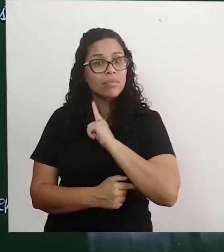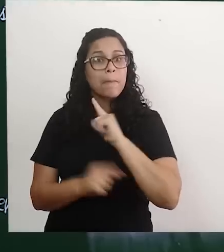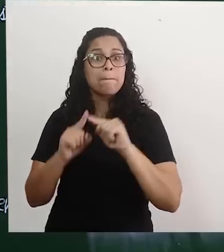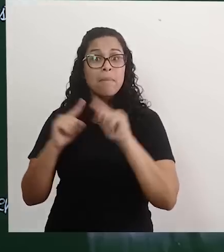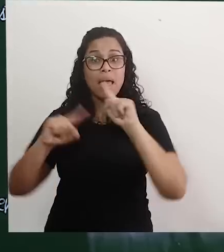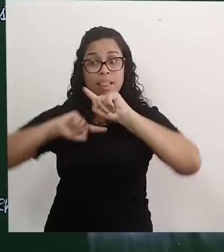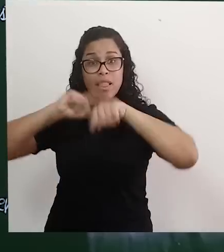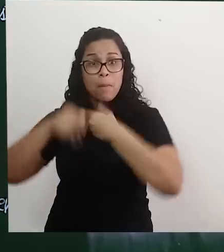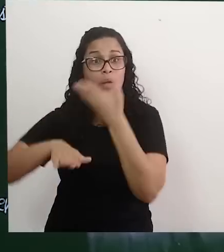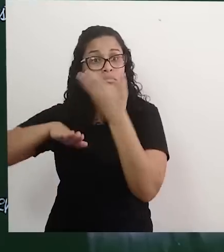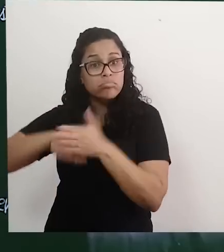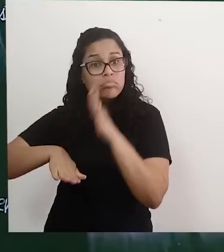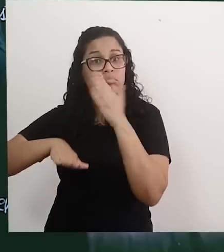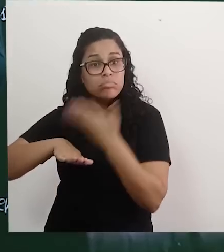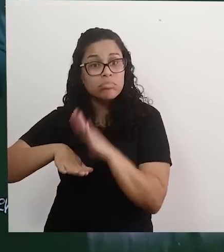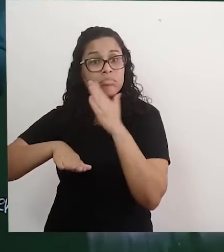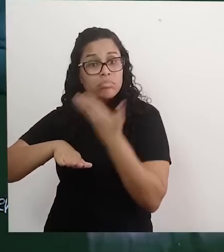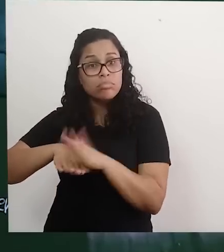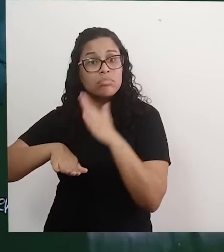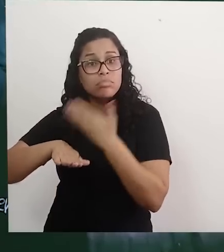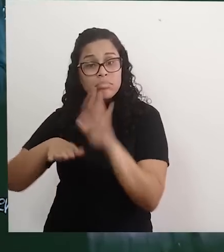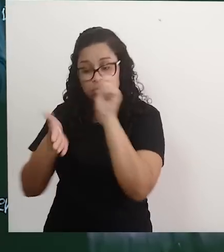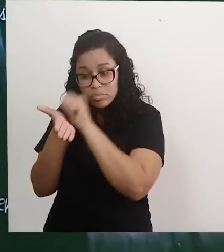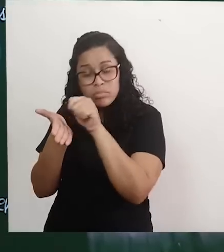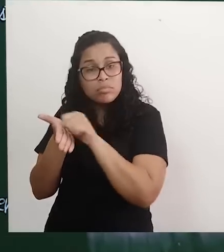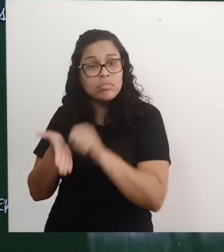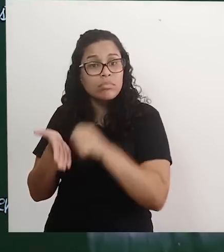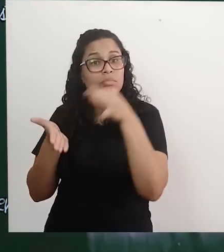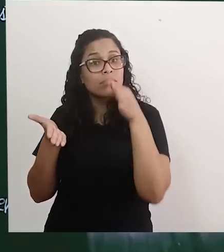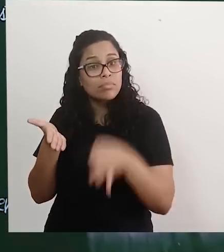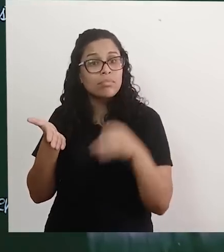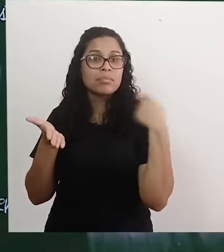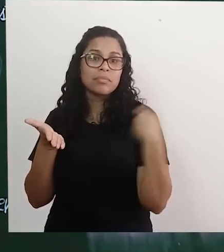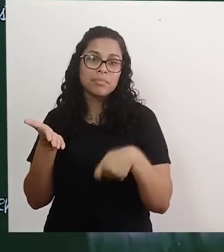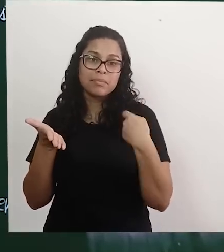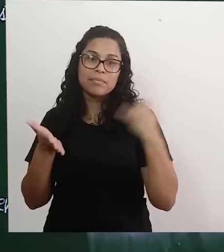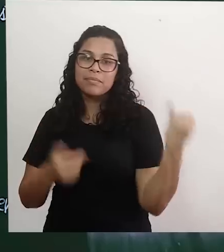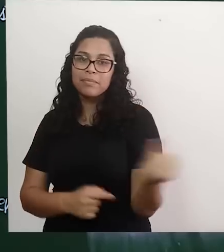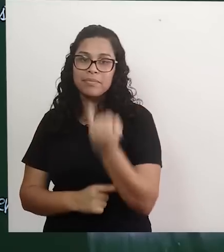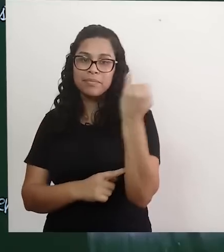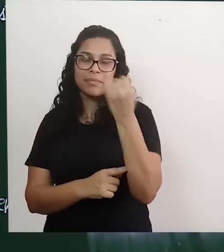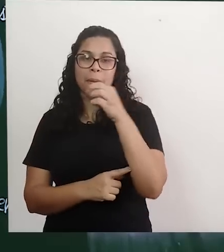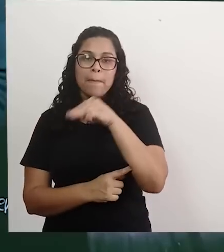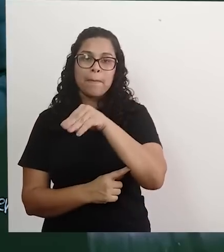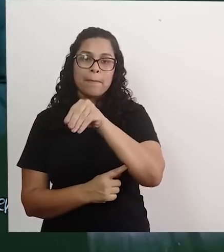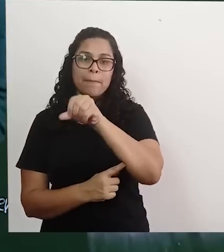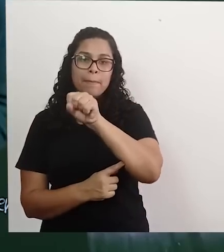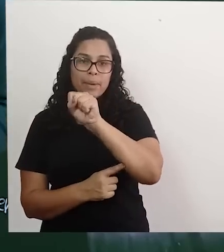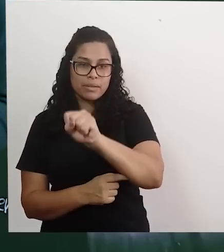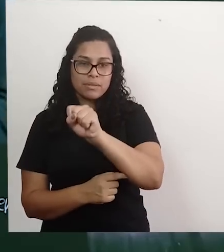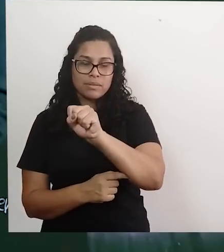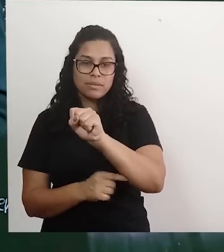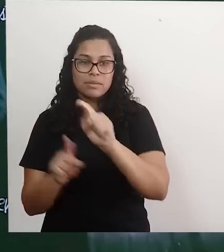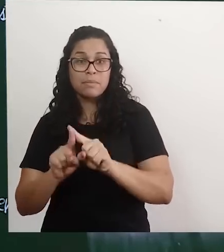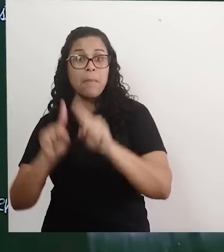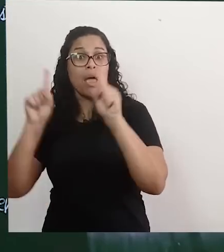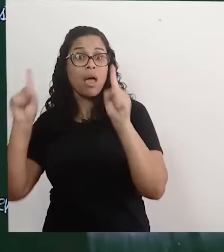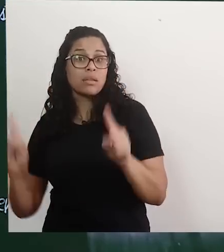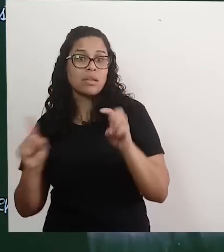vezes mais, as pessoas acabam repetindo e errando essa palavra. Fique atento a isso, ok? Mas, conjunção que indica